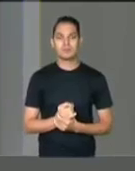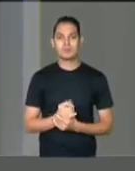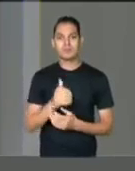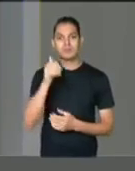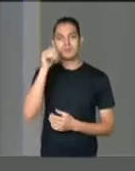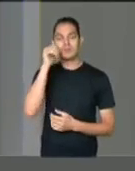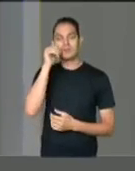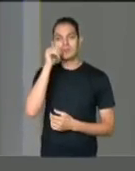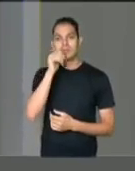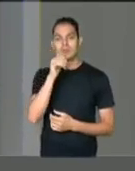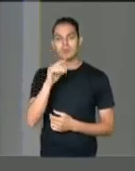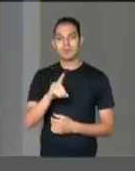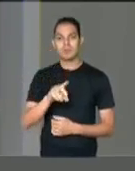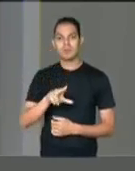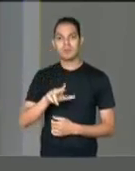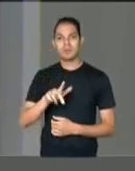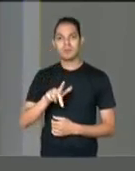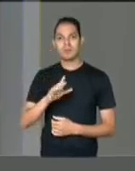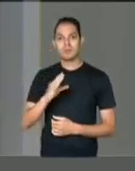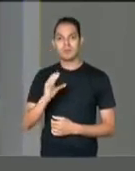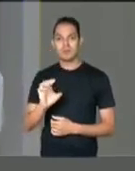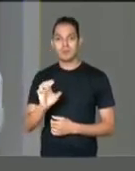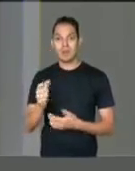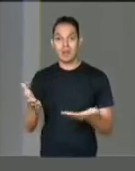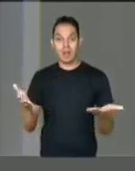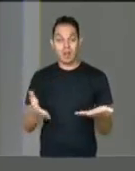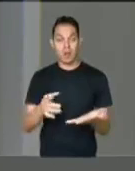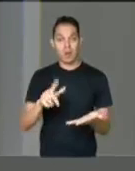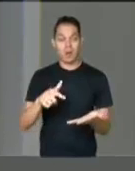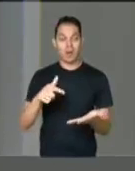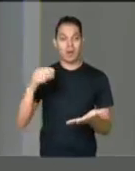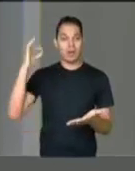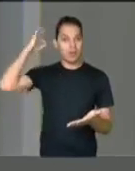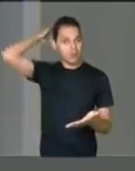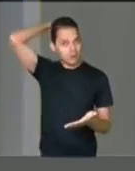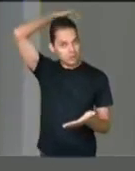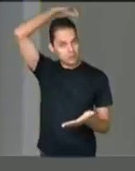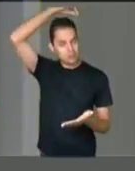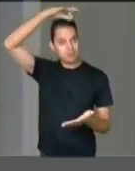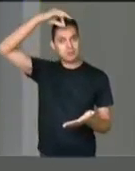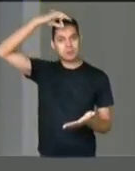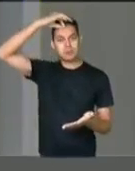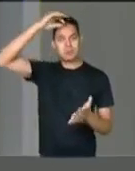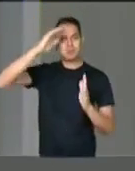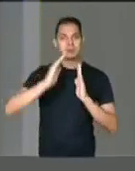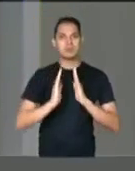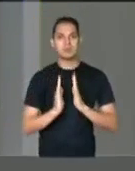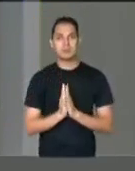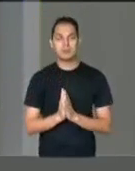Irmã Dulce, que agora é Santa Dulce dos Pobres,